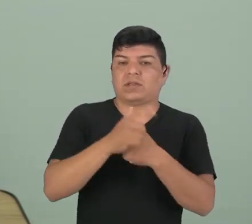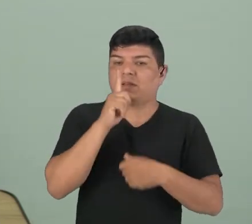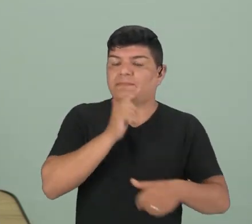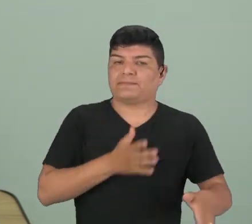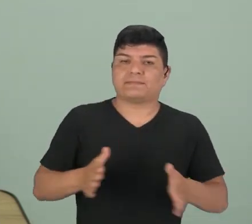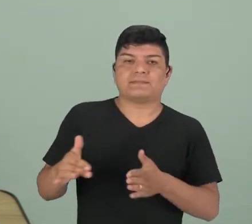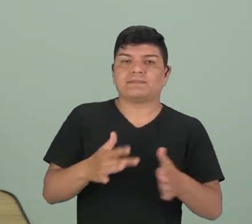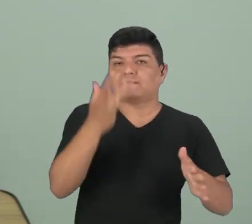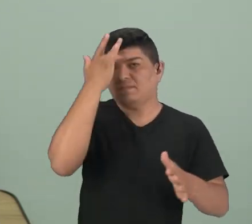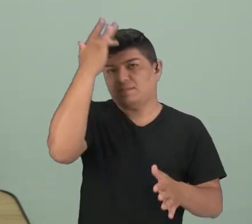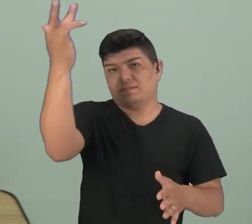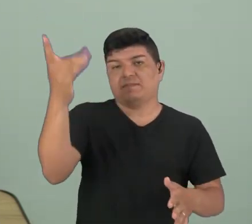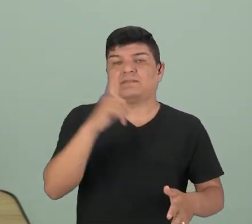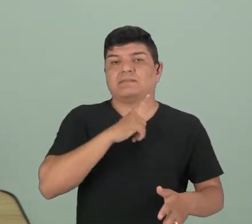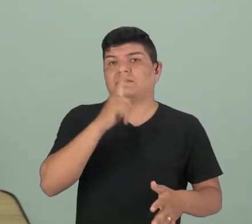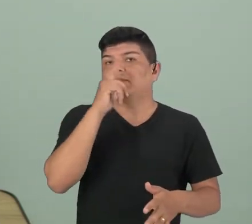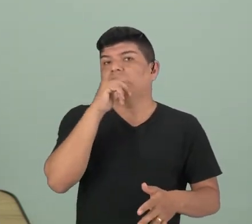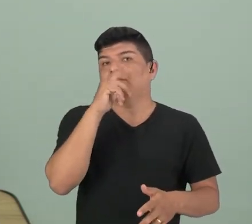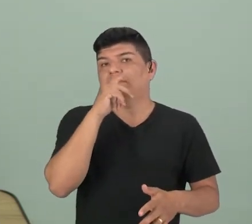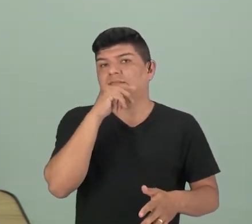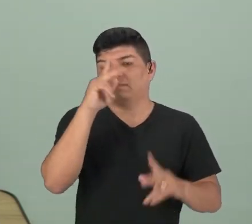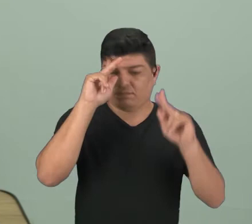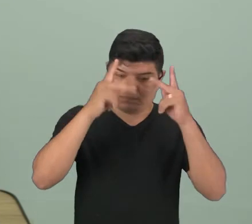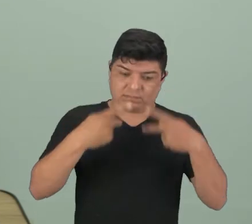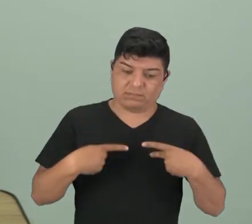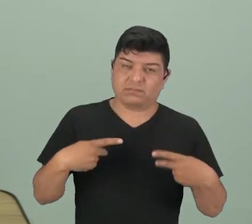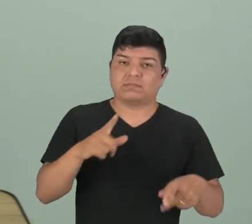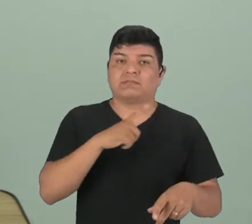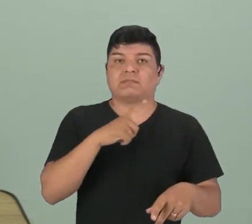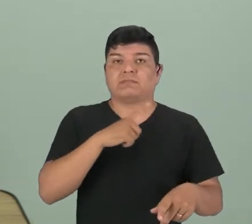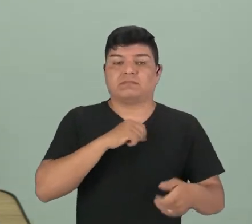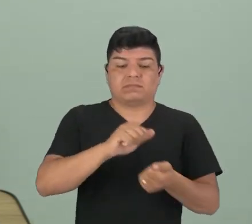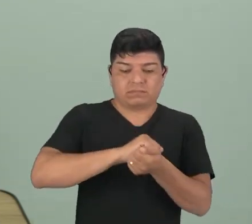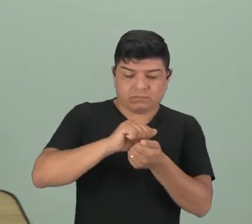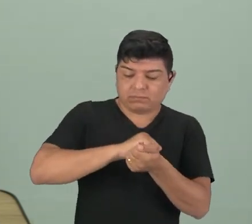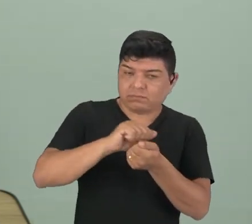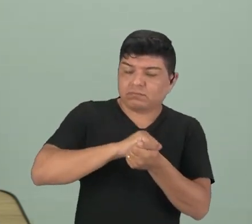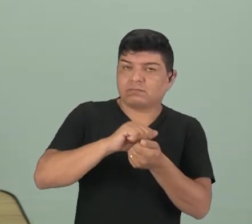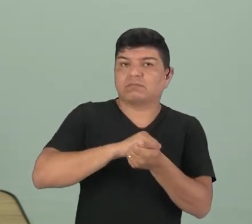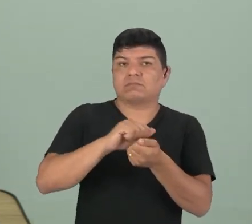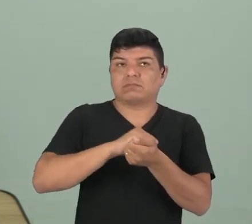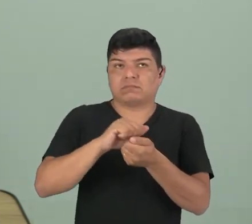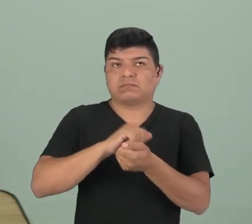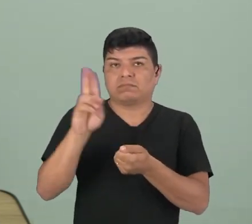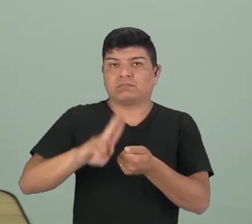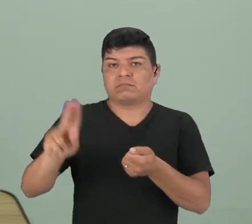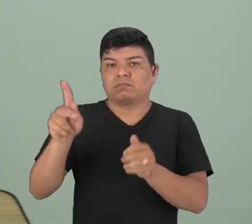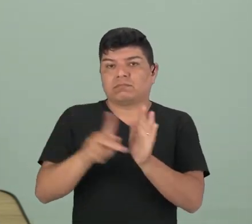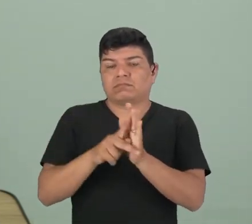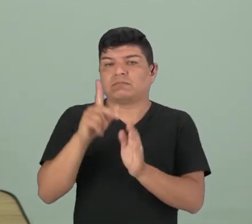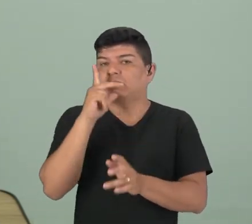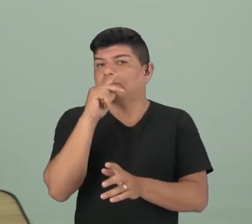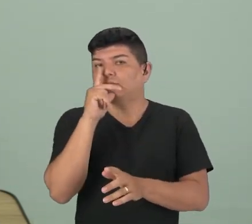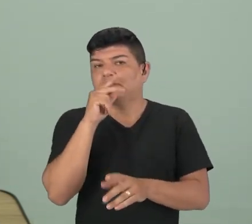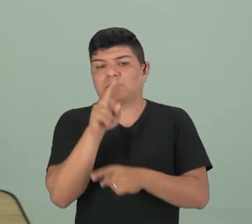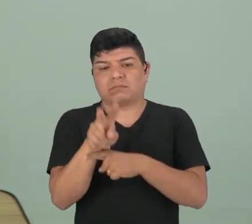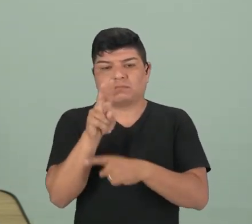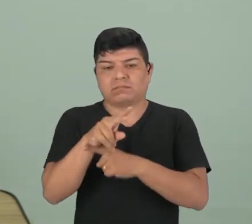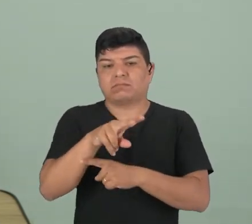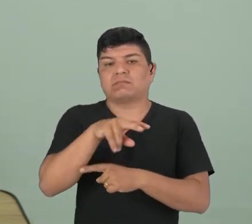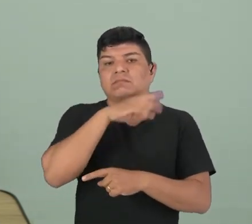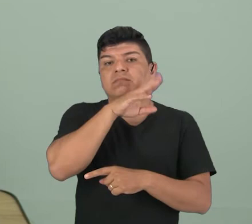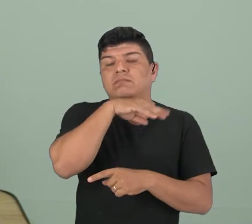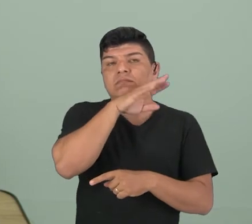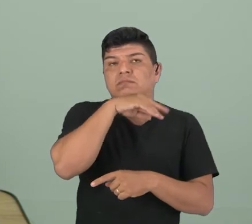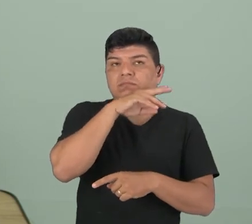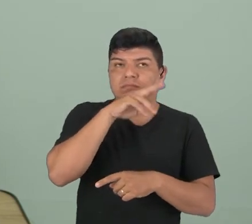para facilitar esse consumo da água pelos humanos, porque eles tinham que lavar, né, fazer uso pessoal da água, até a criação de animais,